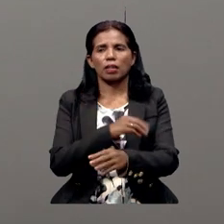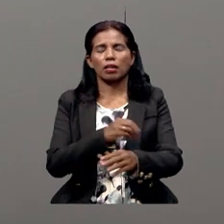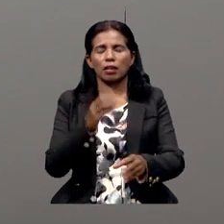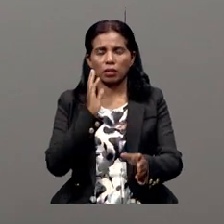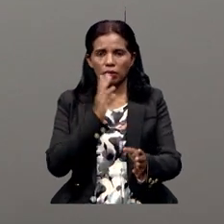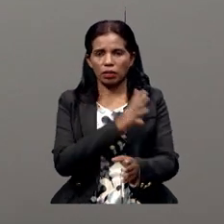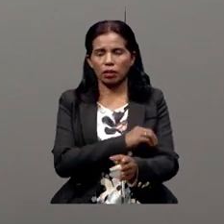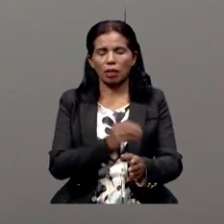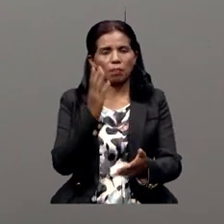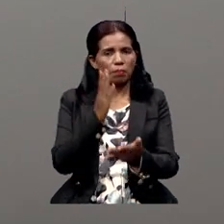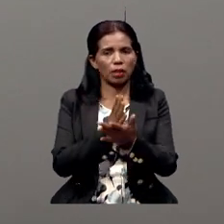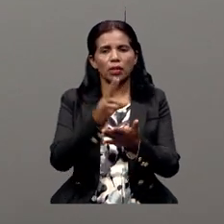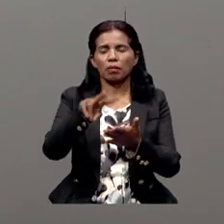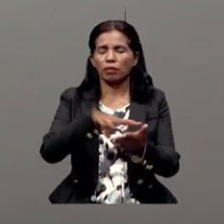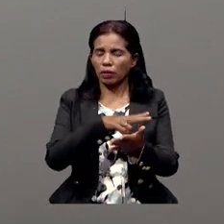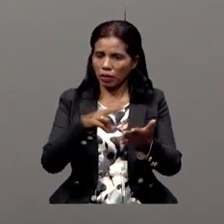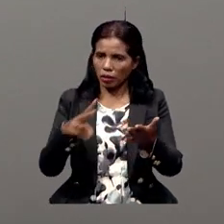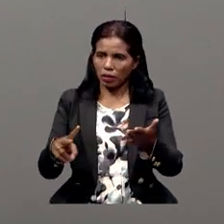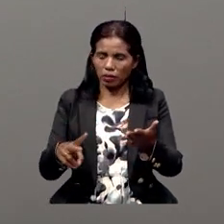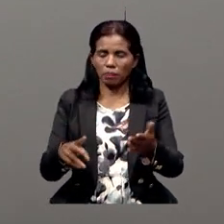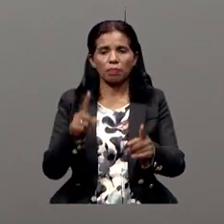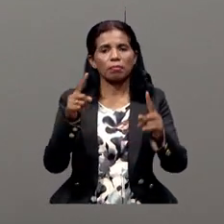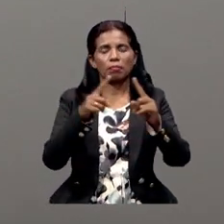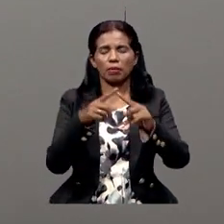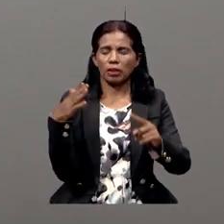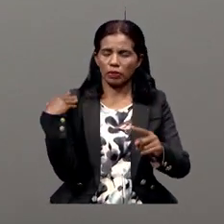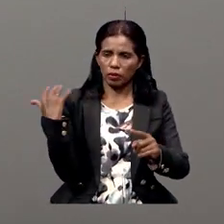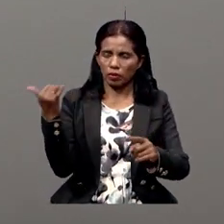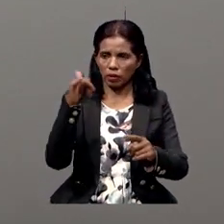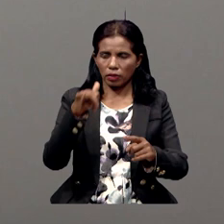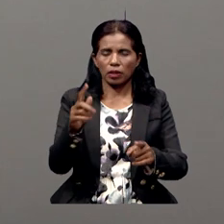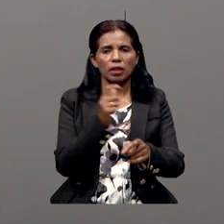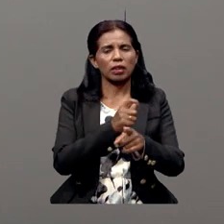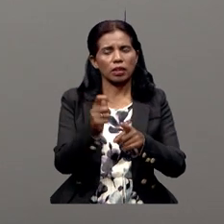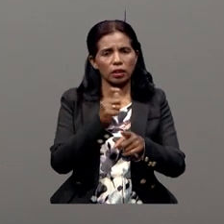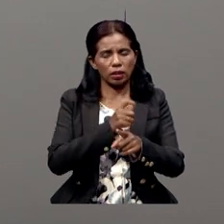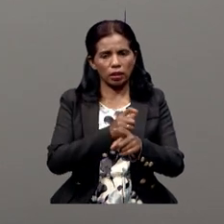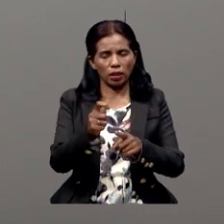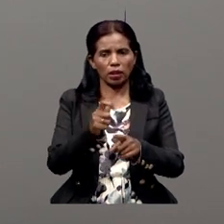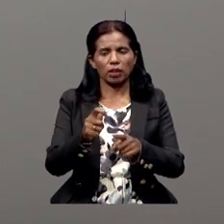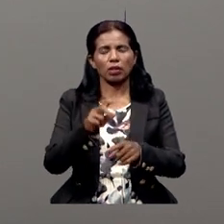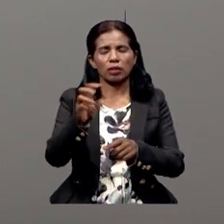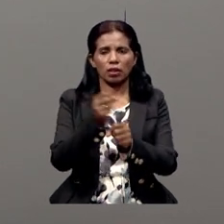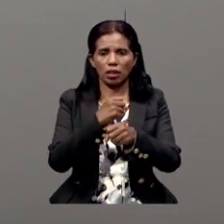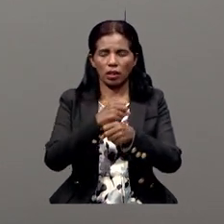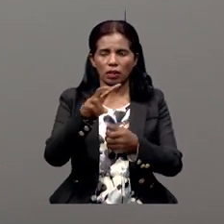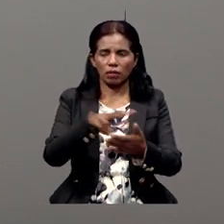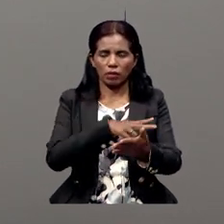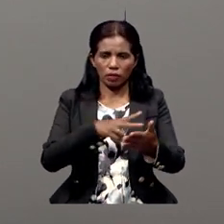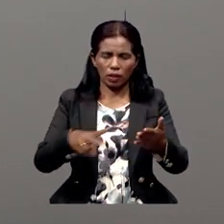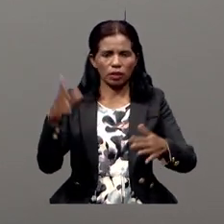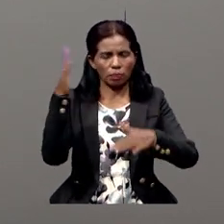parar com violência. Um apelo aos jovens que praticam de uma forma ou outra violência,